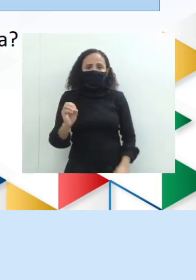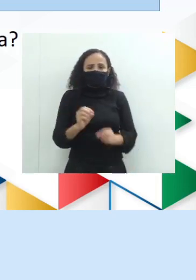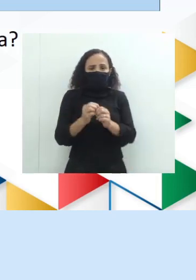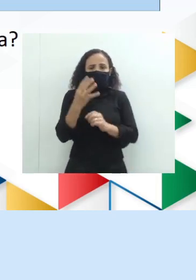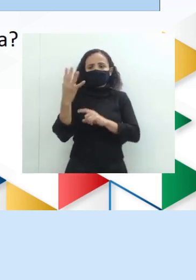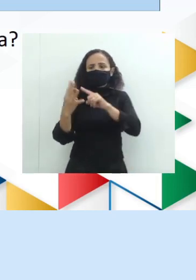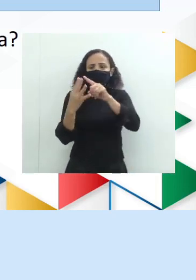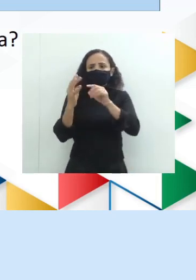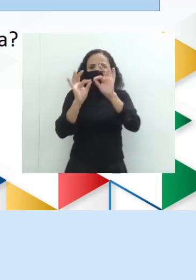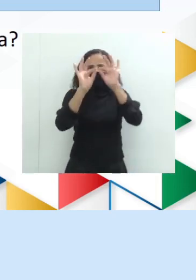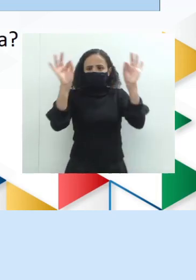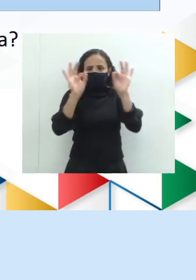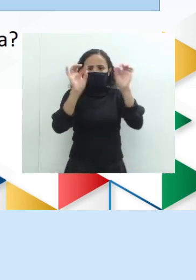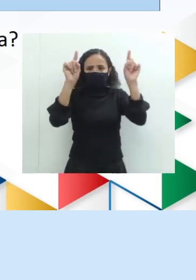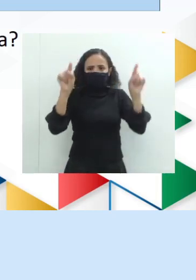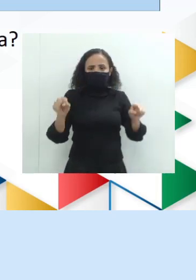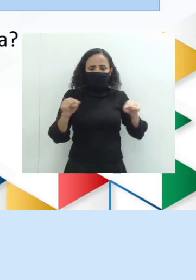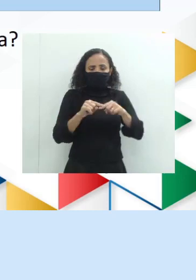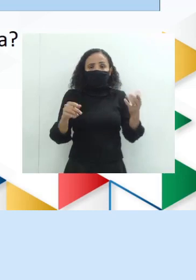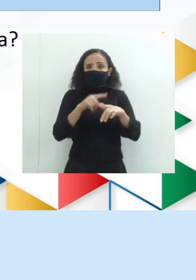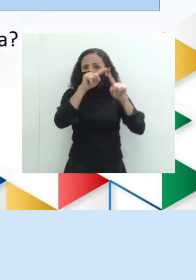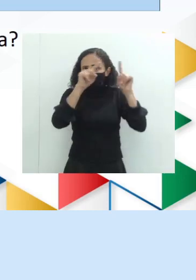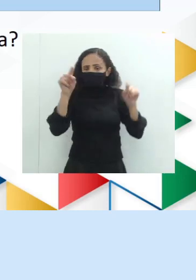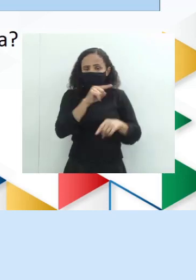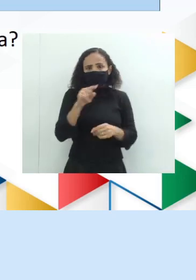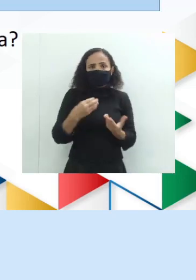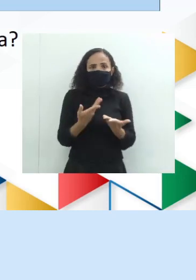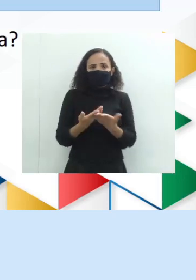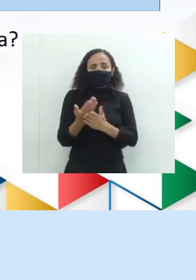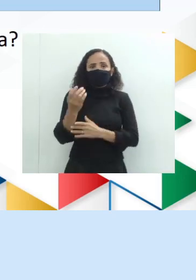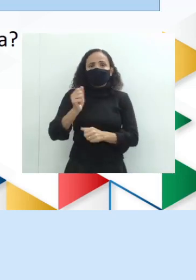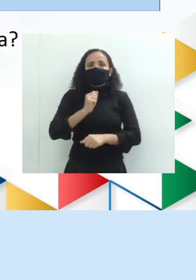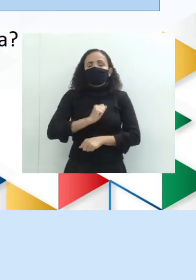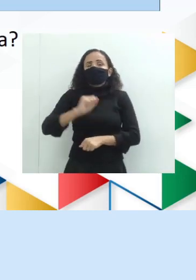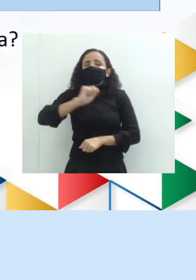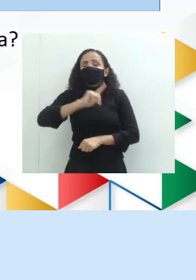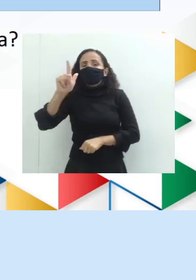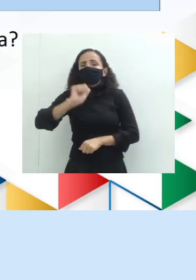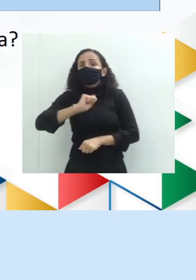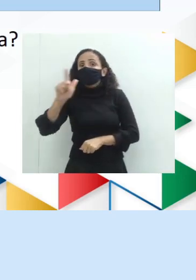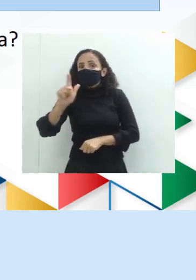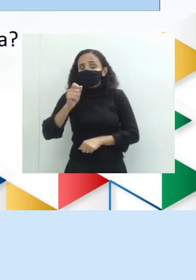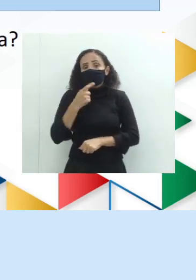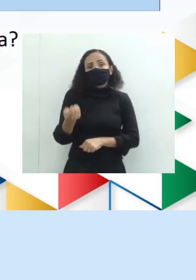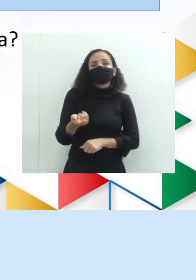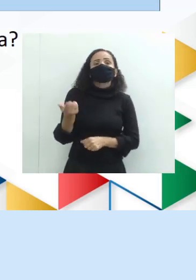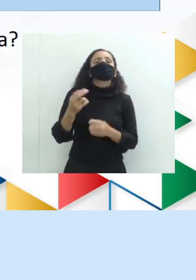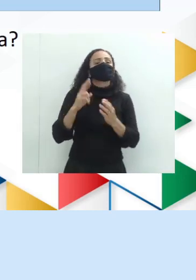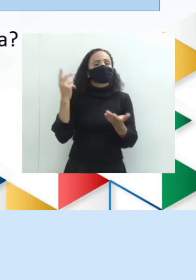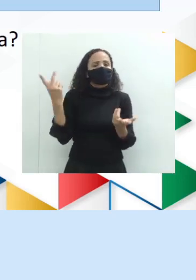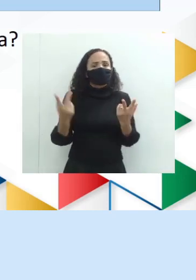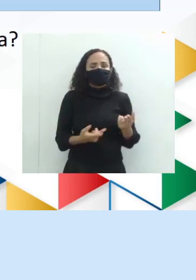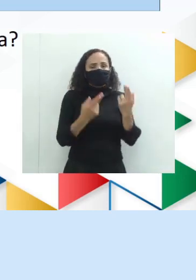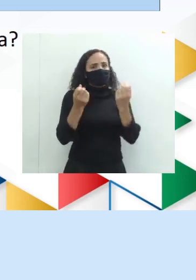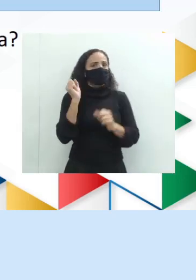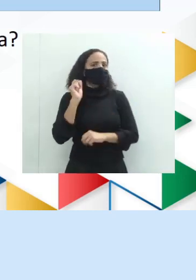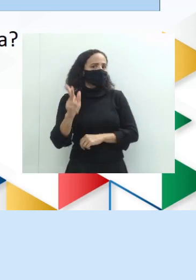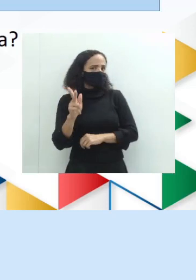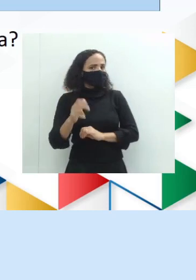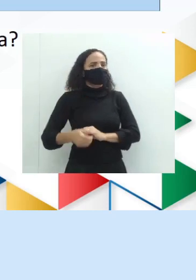retos, tá bom? Então, o verde é retângulo. E o azul que está embaixo também é retângulo.